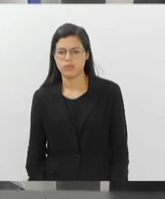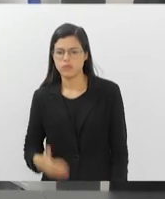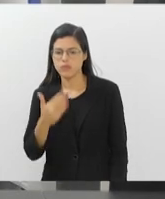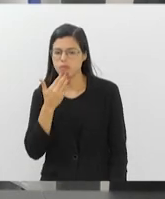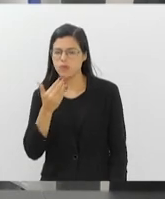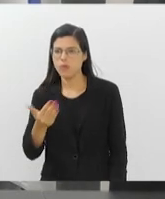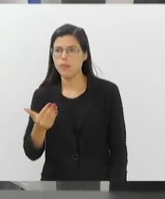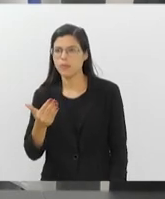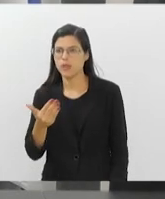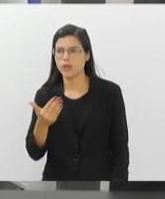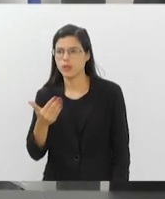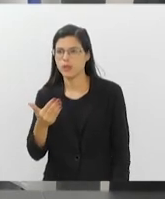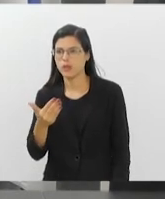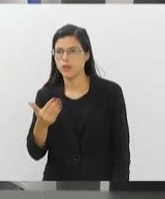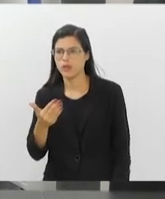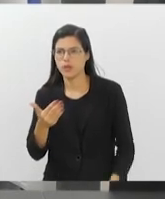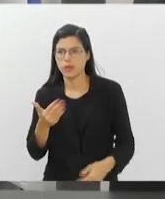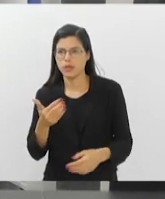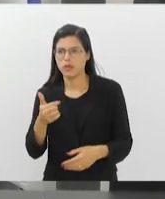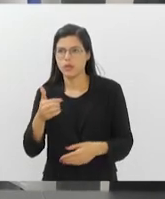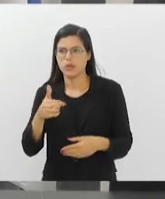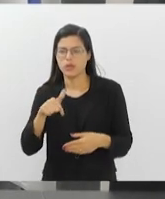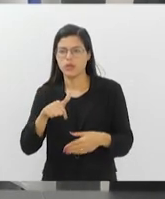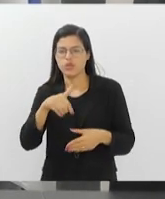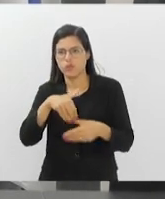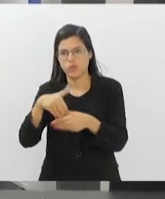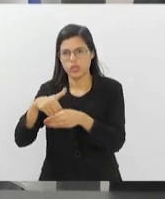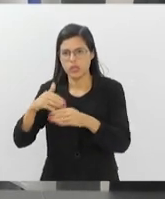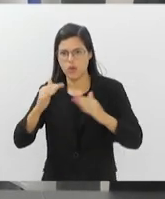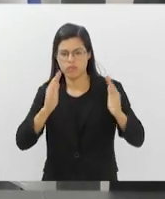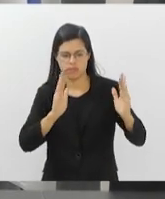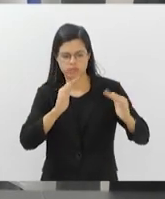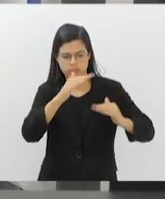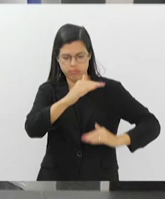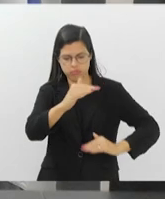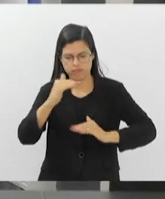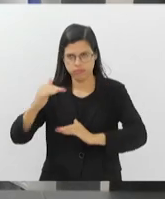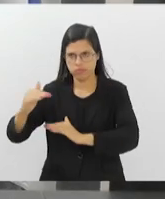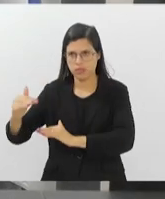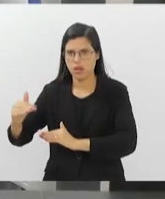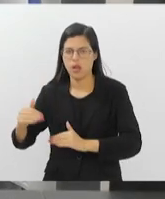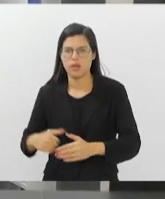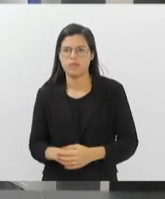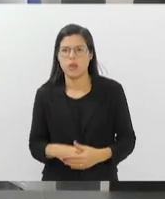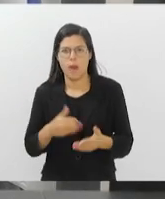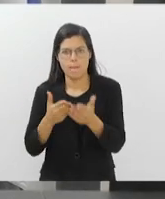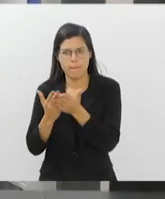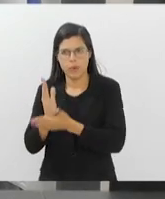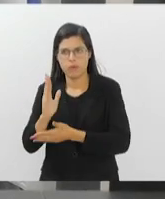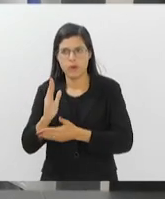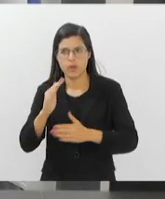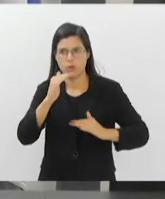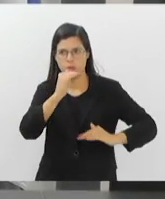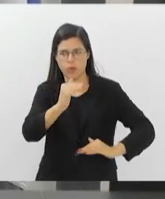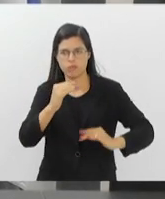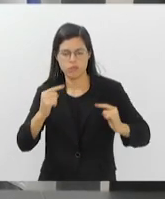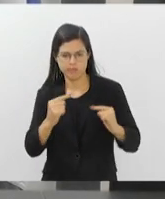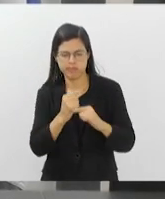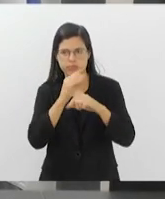aprovação do plenário para votações em bloco. Senhores que aprovam a votação em bloco, permaneçam como estão, aprovada a votação em bloco. Bloco das